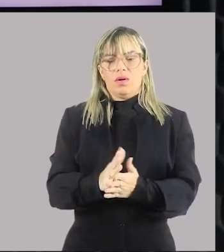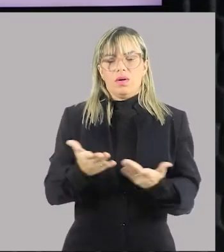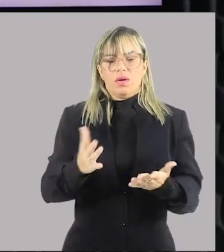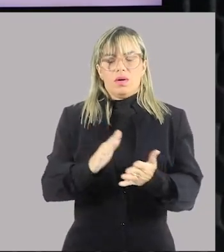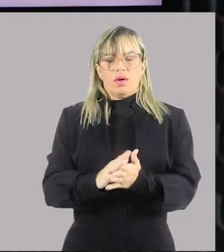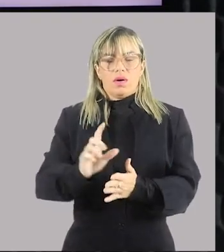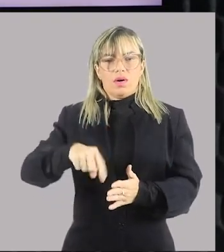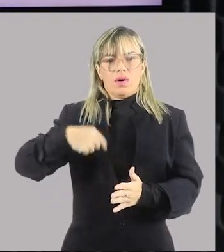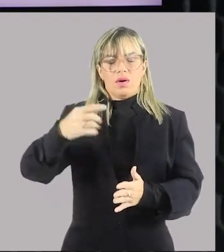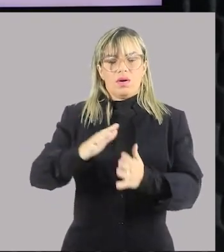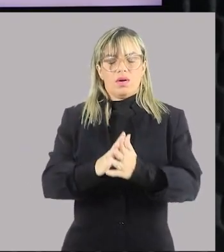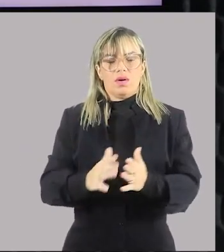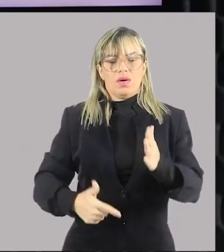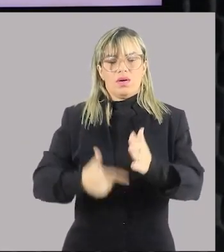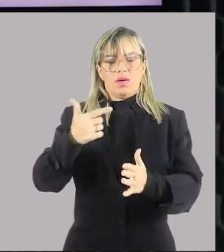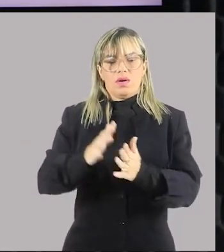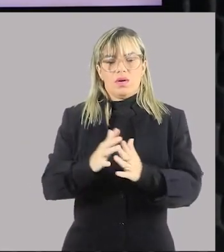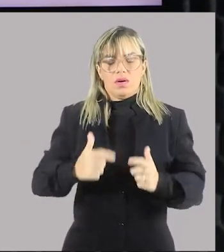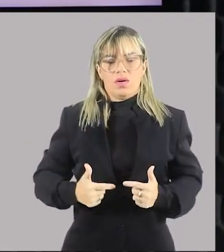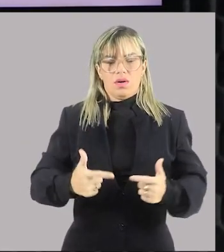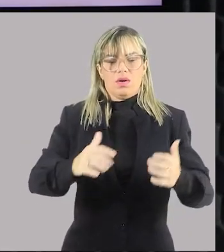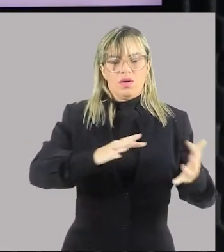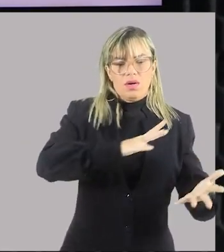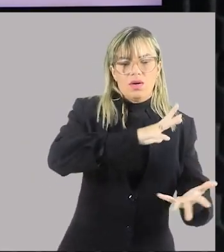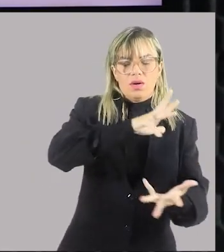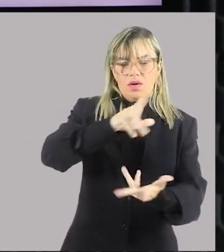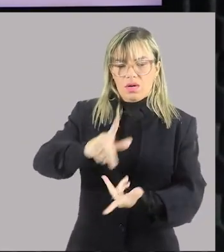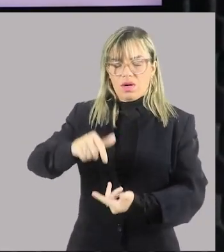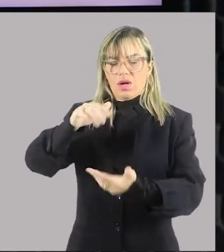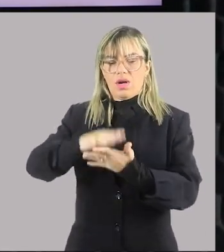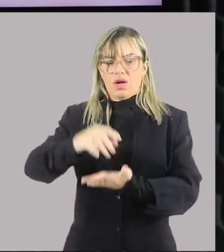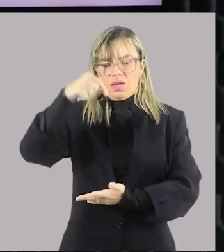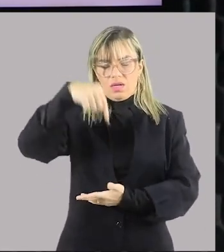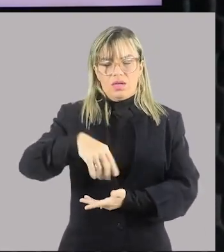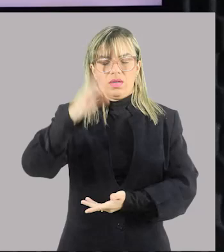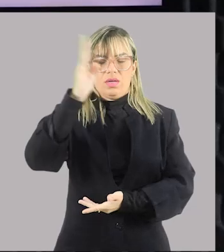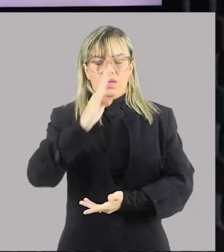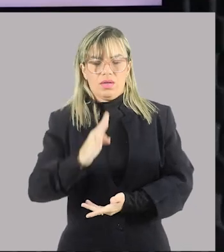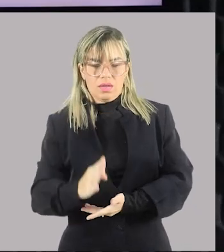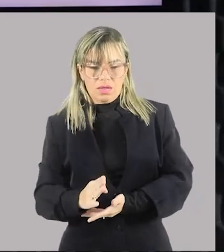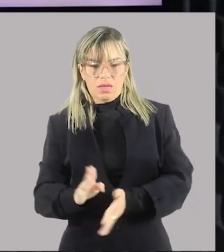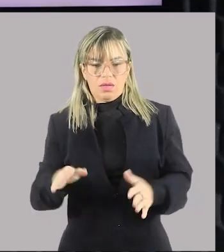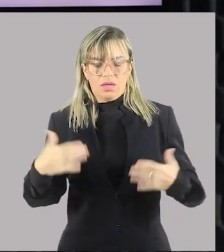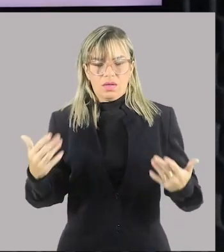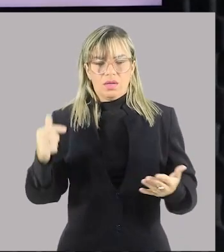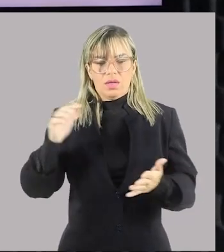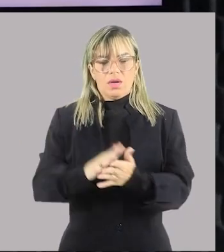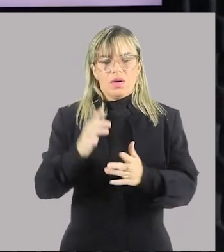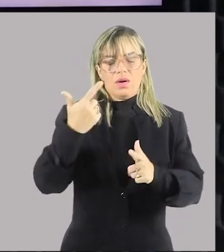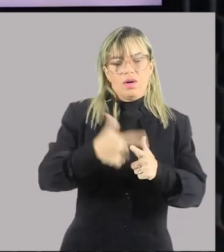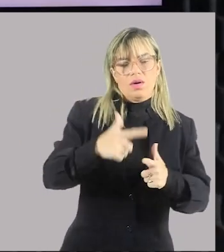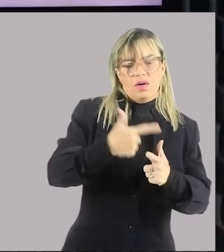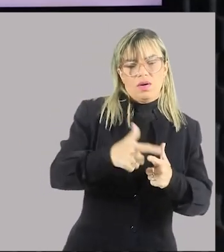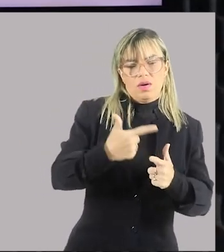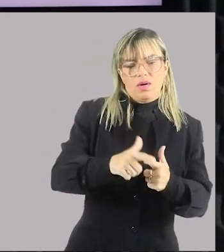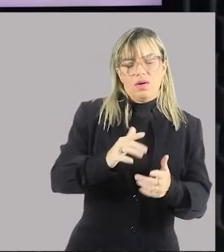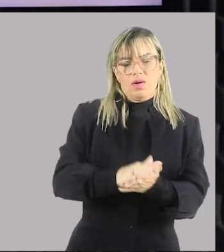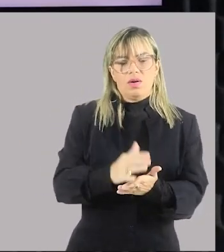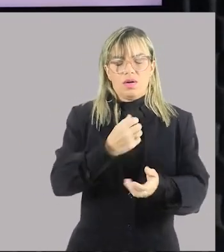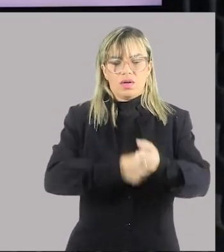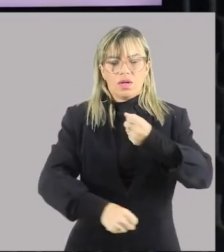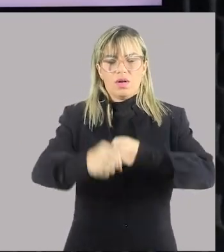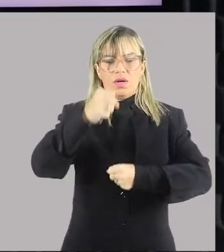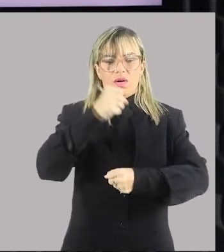Mundial, onde o Brasil, por se diga de passagem, né? Devido à crise de